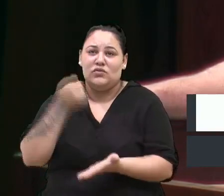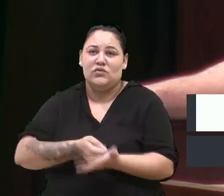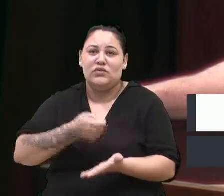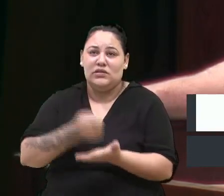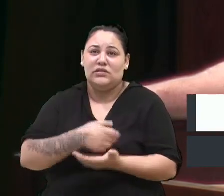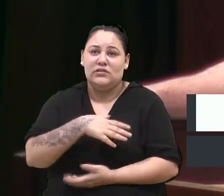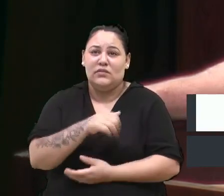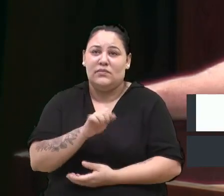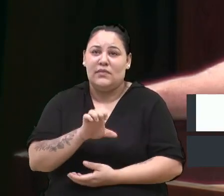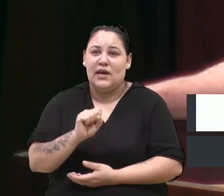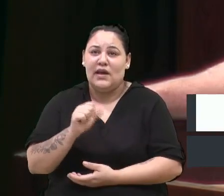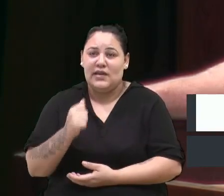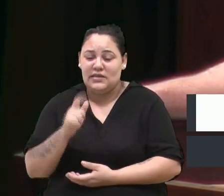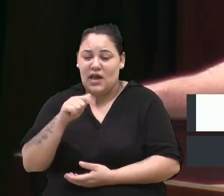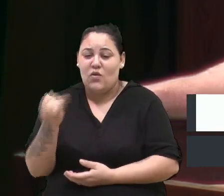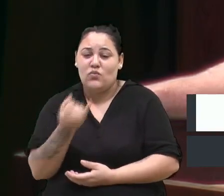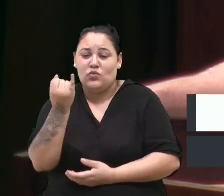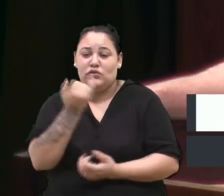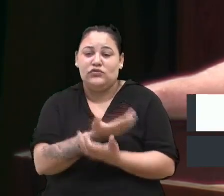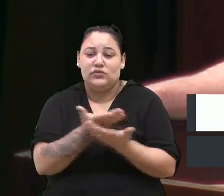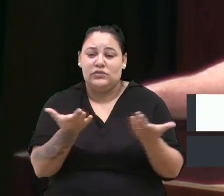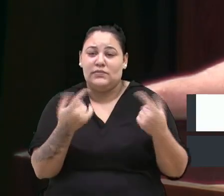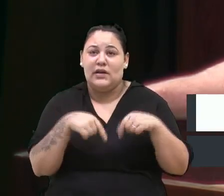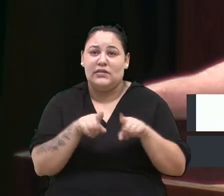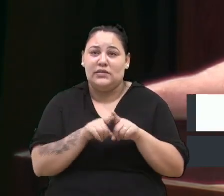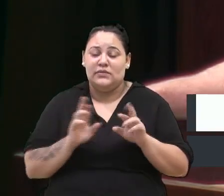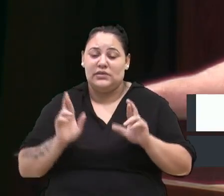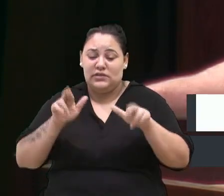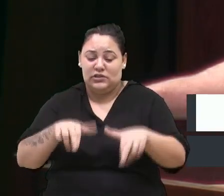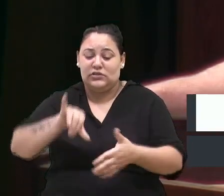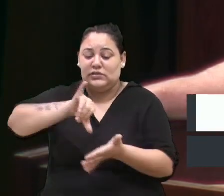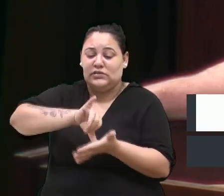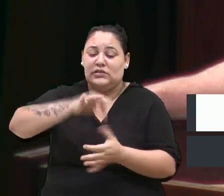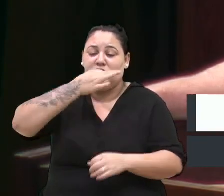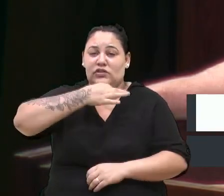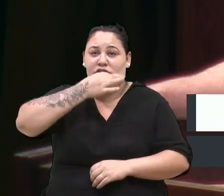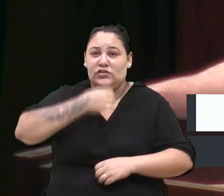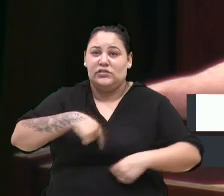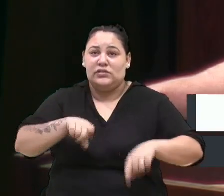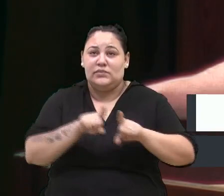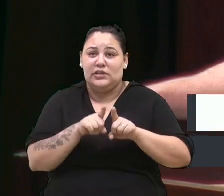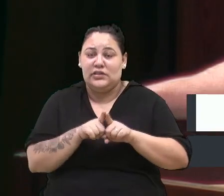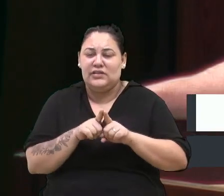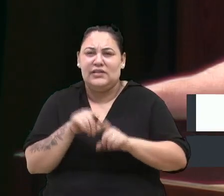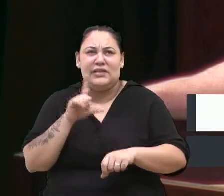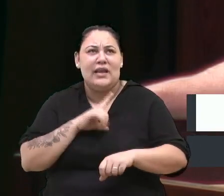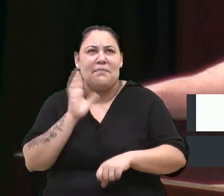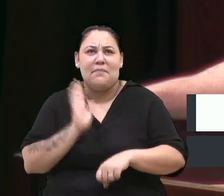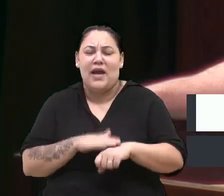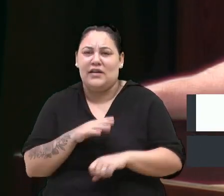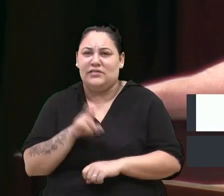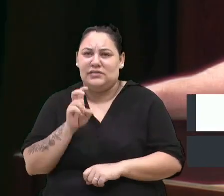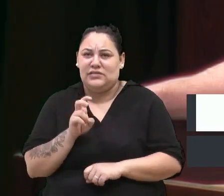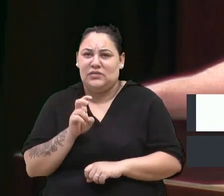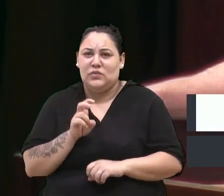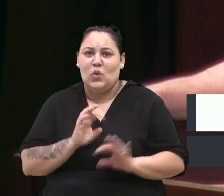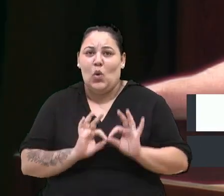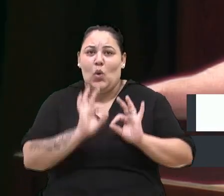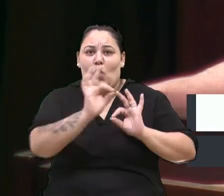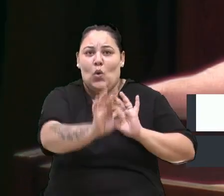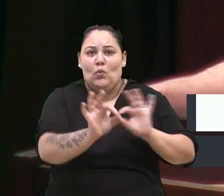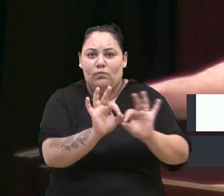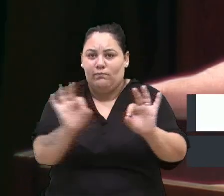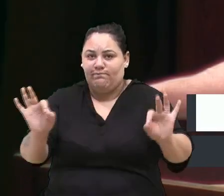Esse importante espaço na região central de Caxias do Sul, né, com mais de 5 hectares,